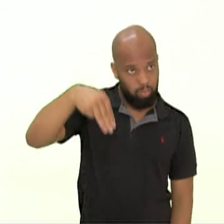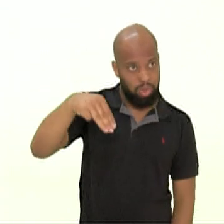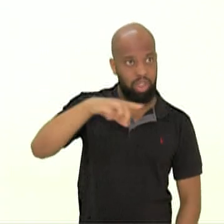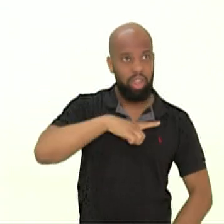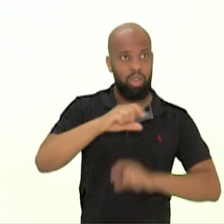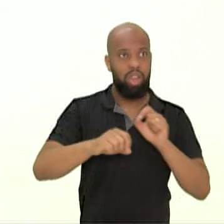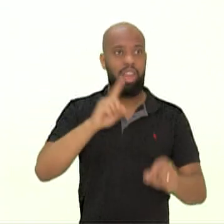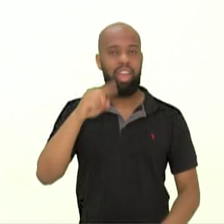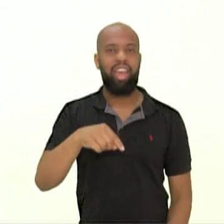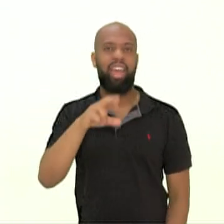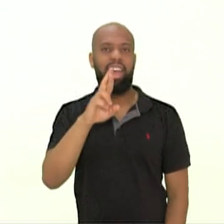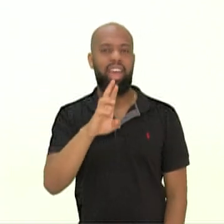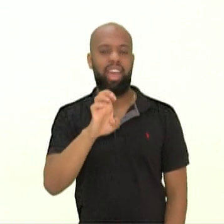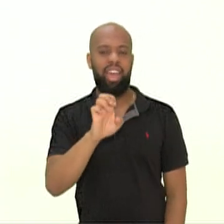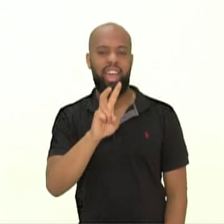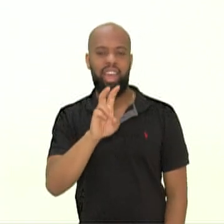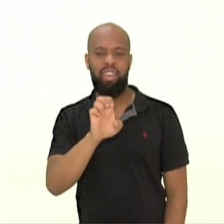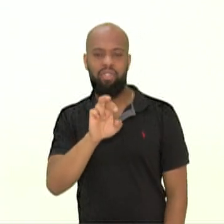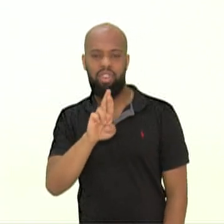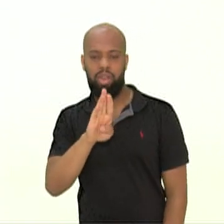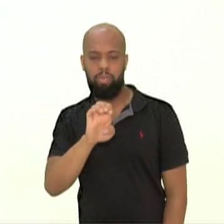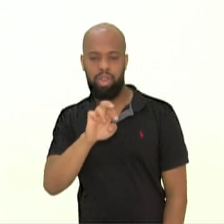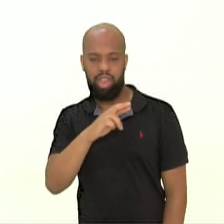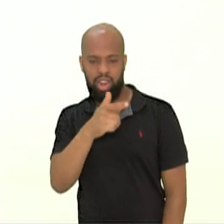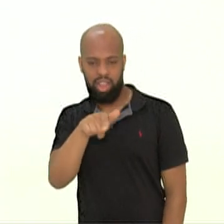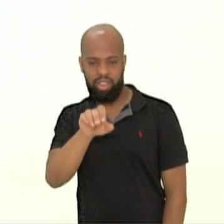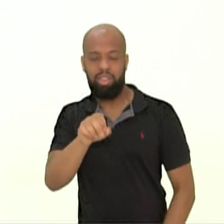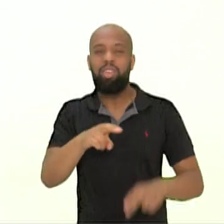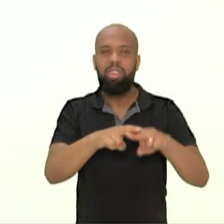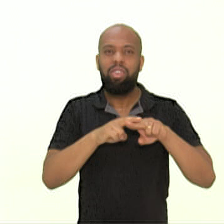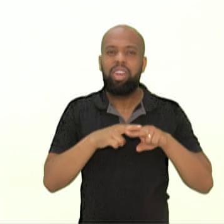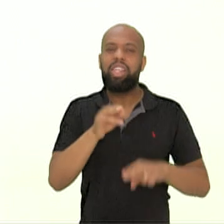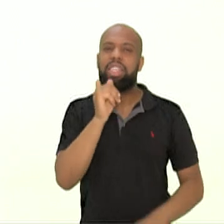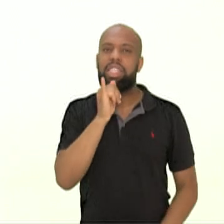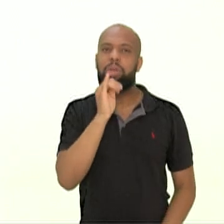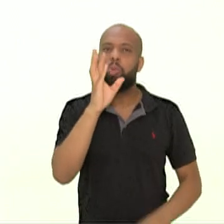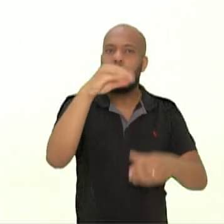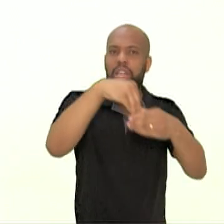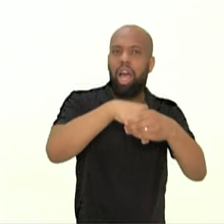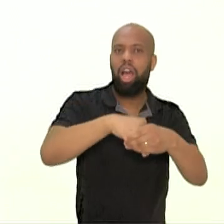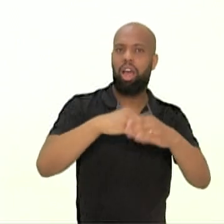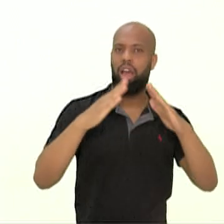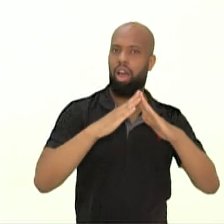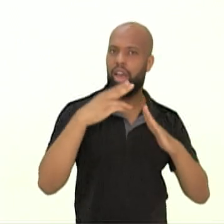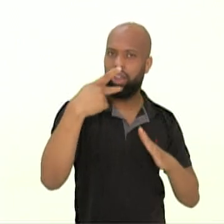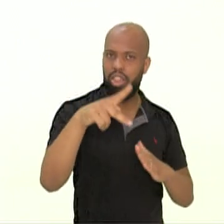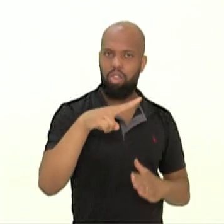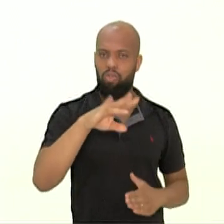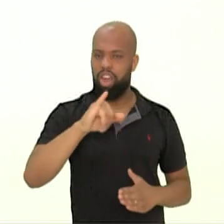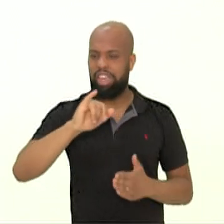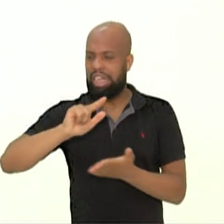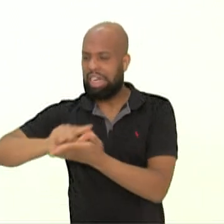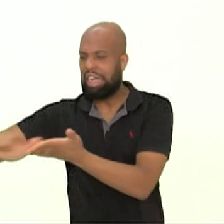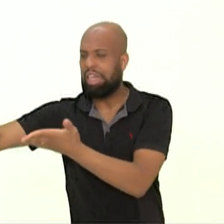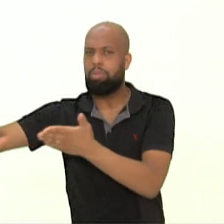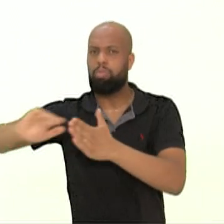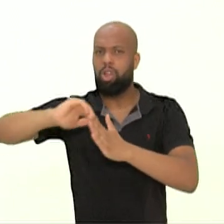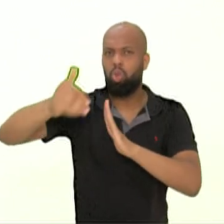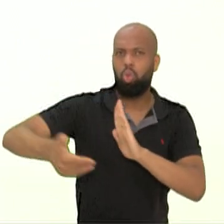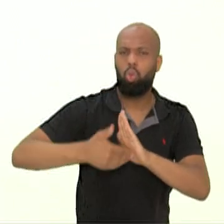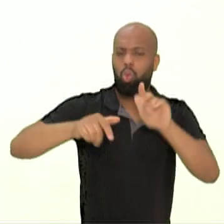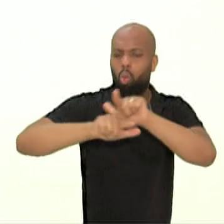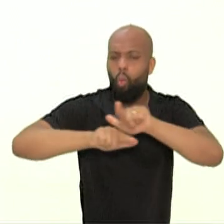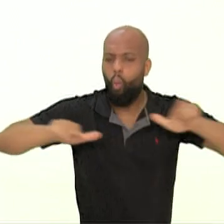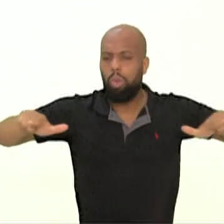ter a reverberação. Por isso que dentro da peça da sua casa, quando você vai realizar uma mudança e quando você